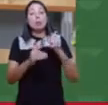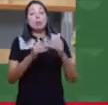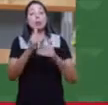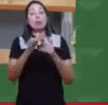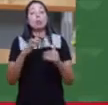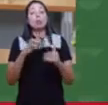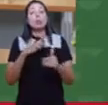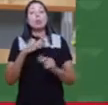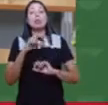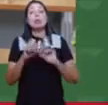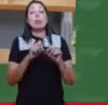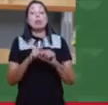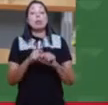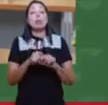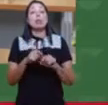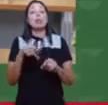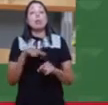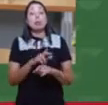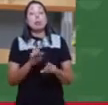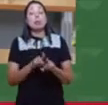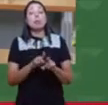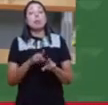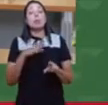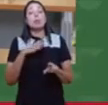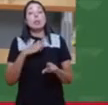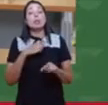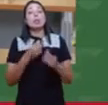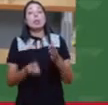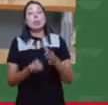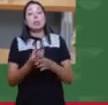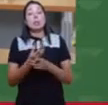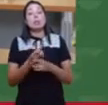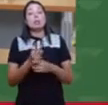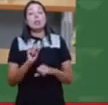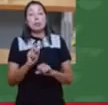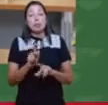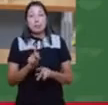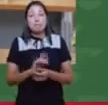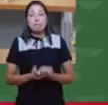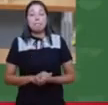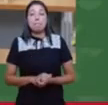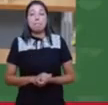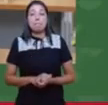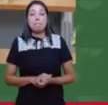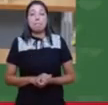tem que ter consistência e tem que ter estabilidade. O Odair Cunha.